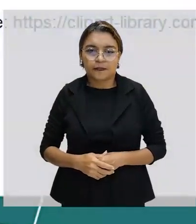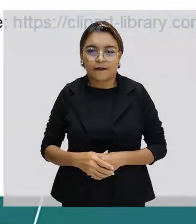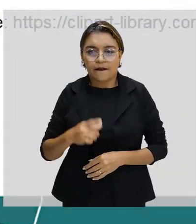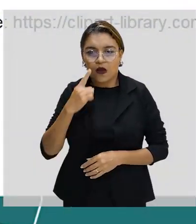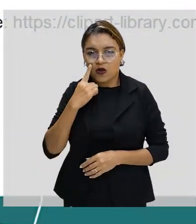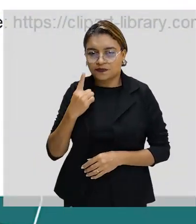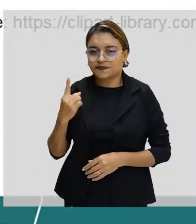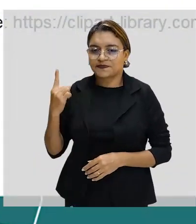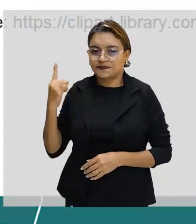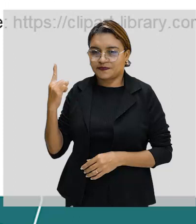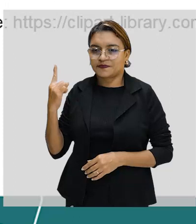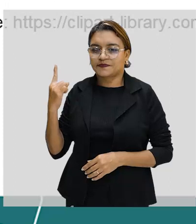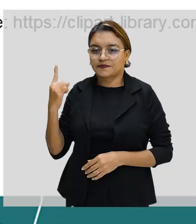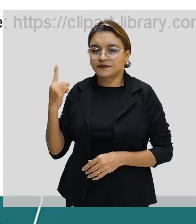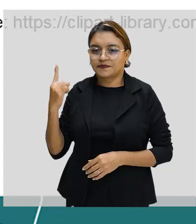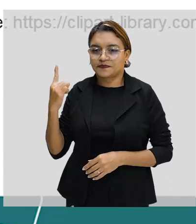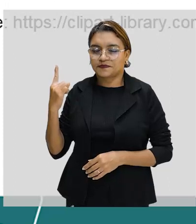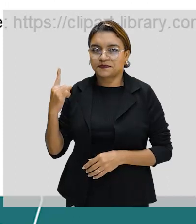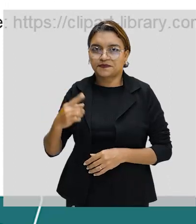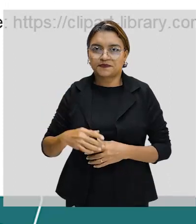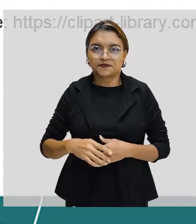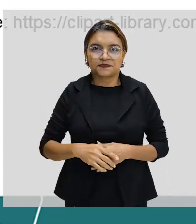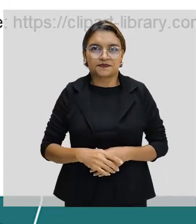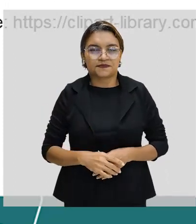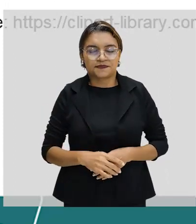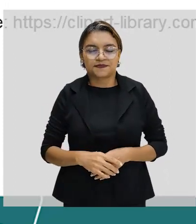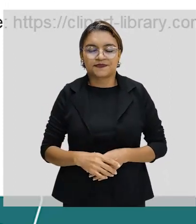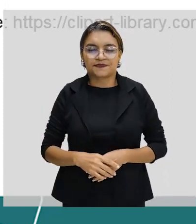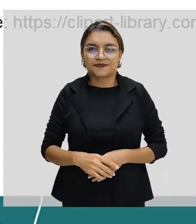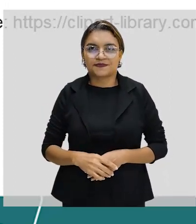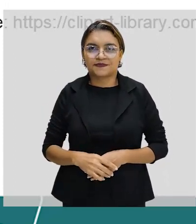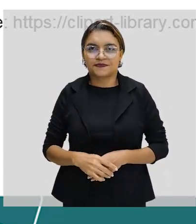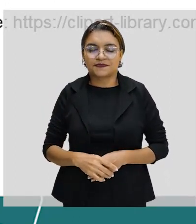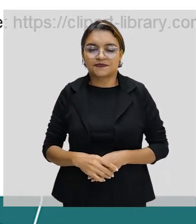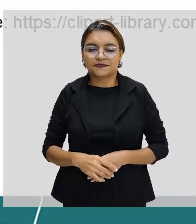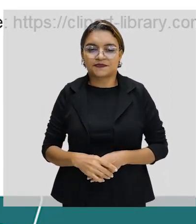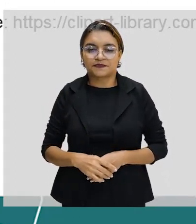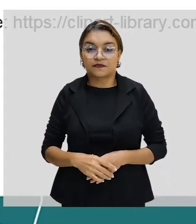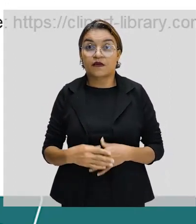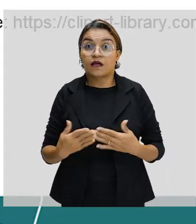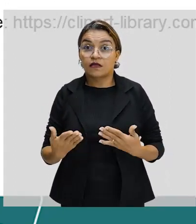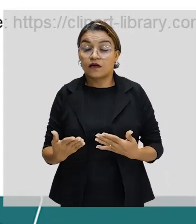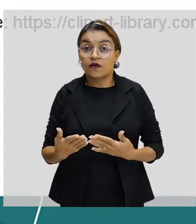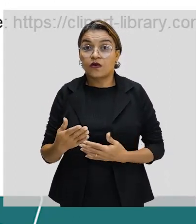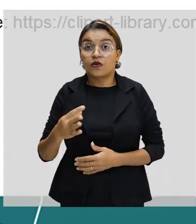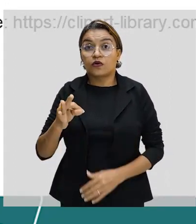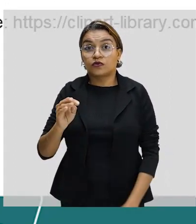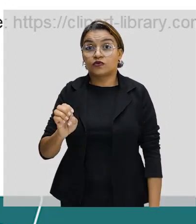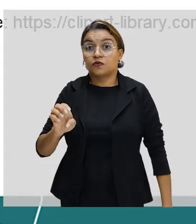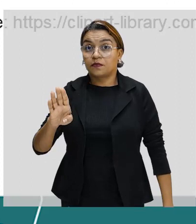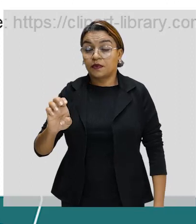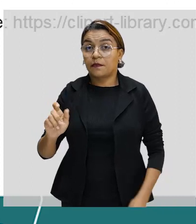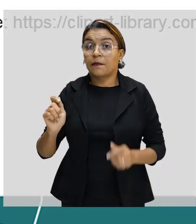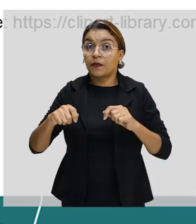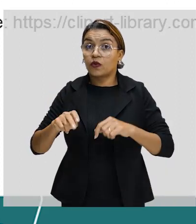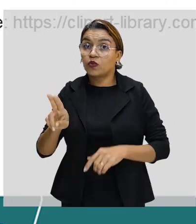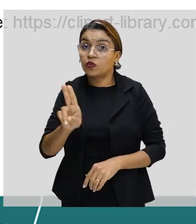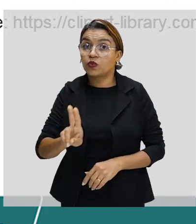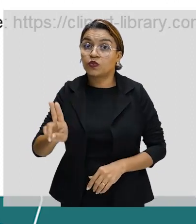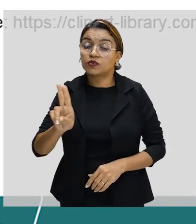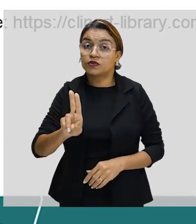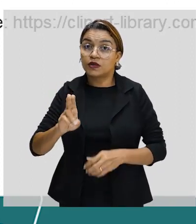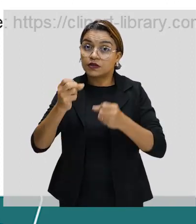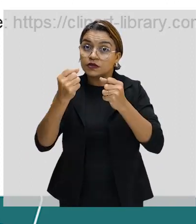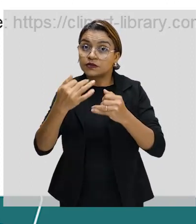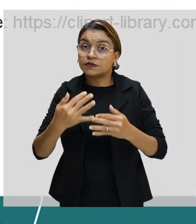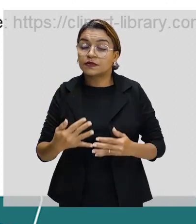be used to talk about different things according to the context. Então, o verbo to be ele pode ser utilizado para falar